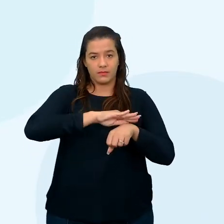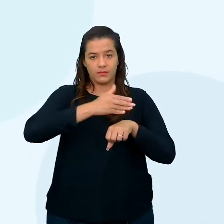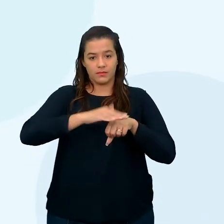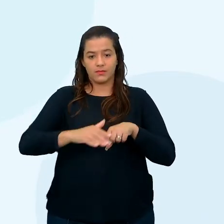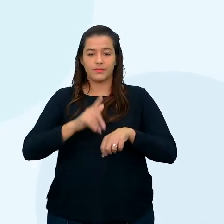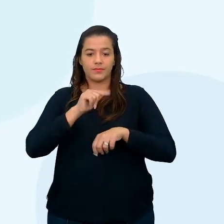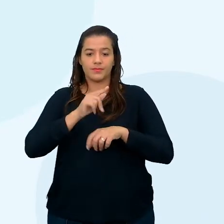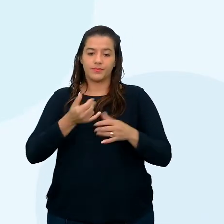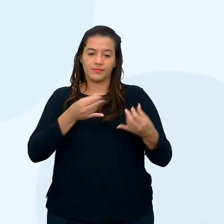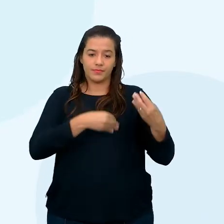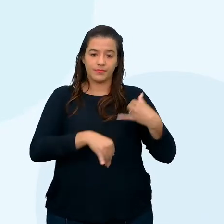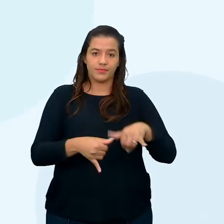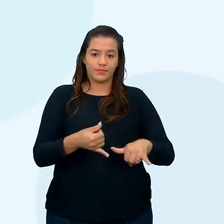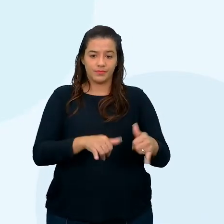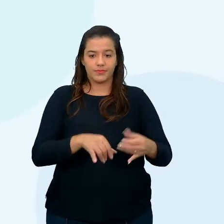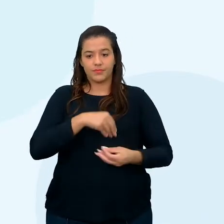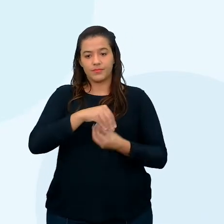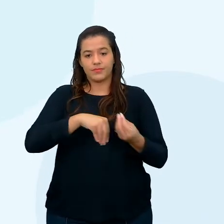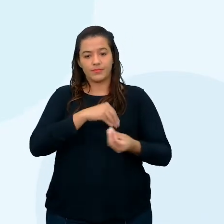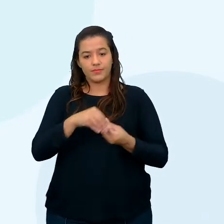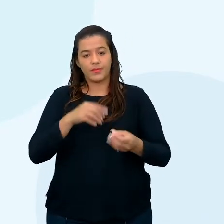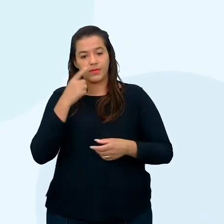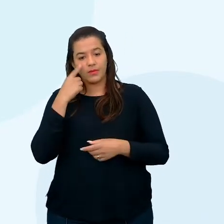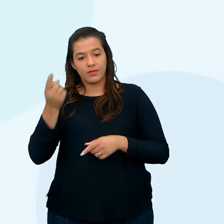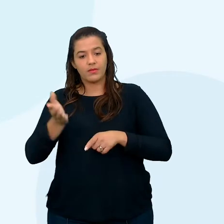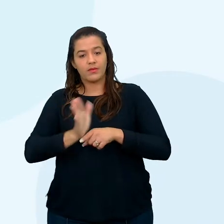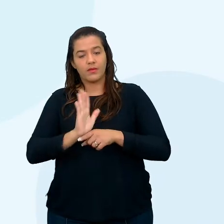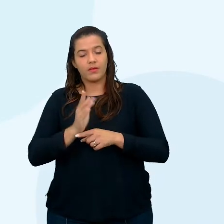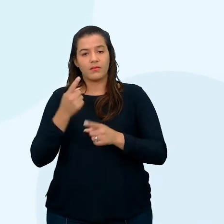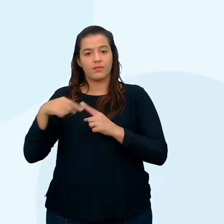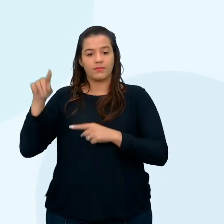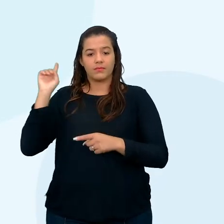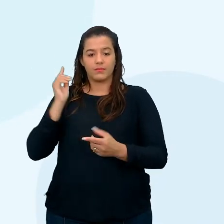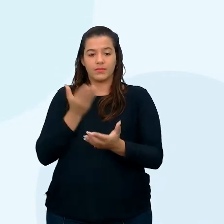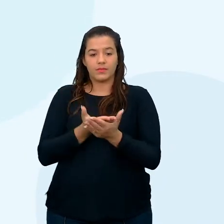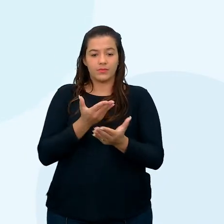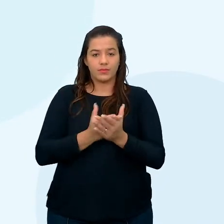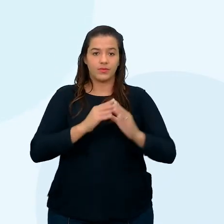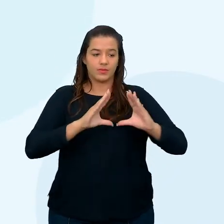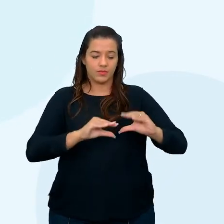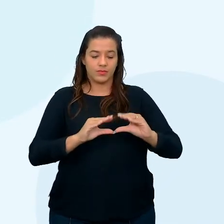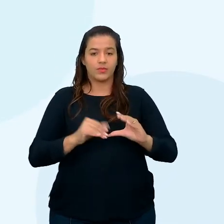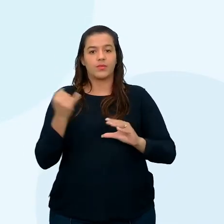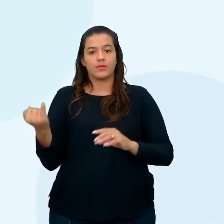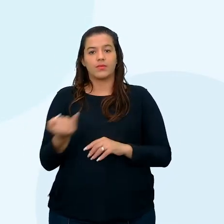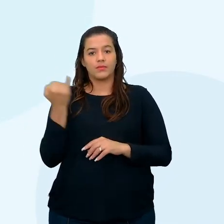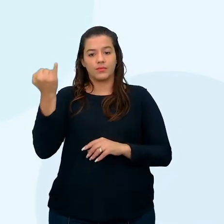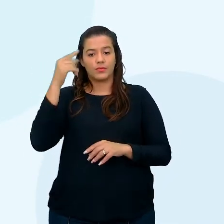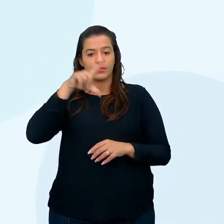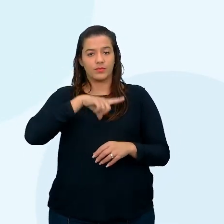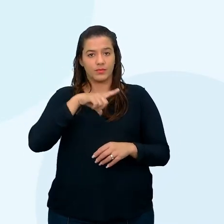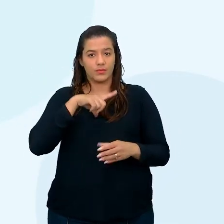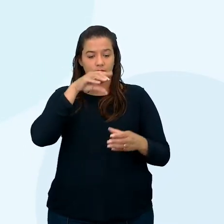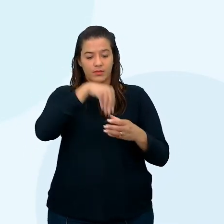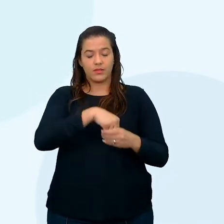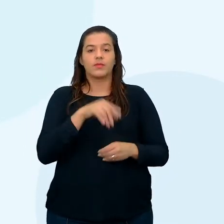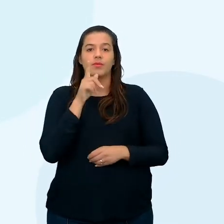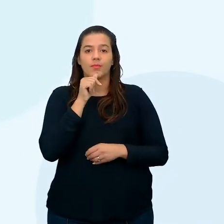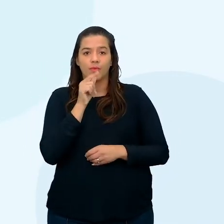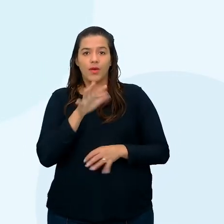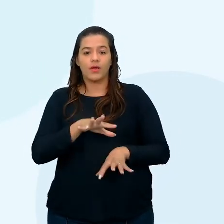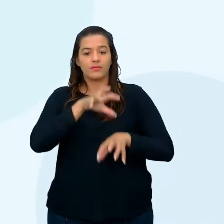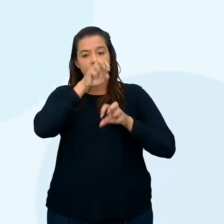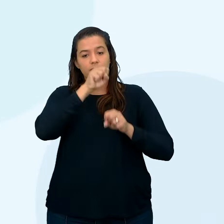estrutura química. Vimos também um vídeo na aula passada que o solo também é importante ter a água e o